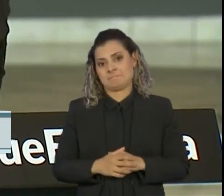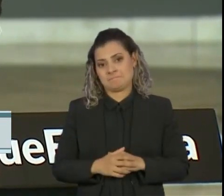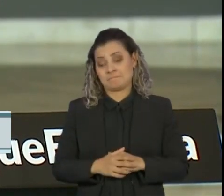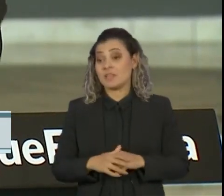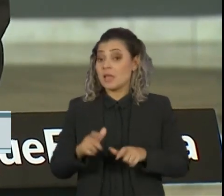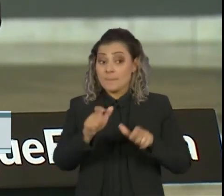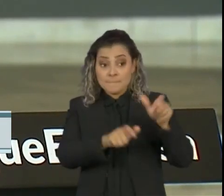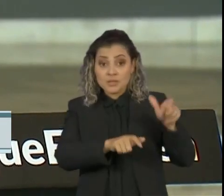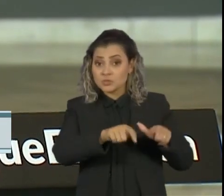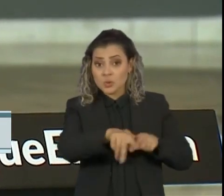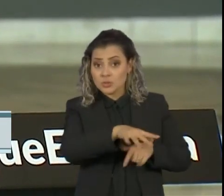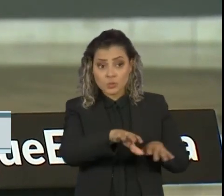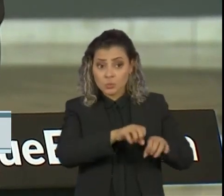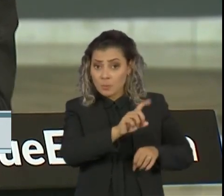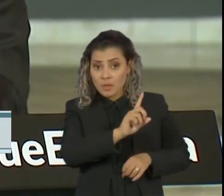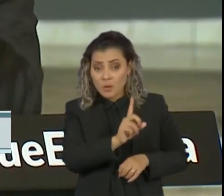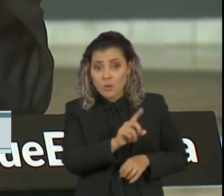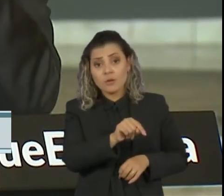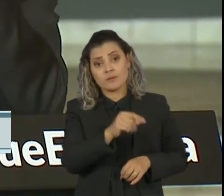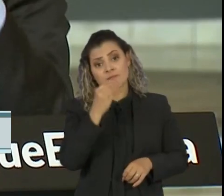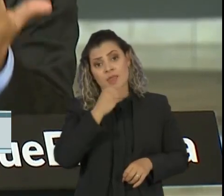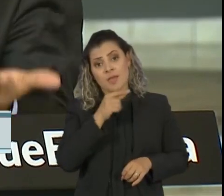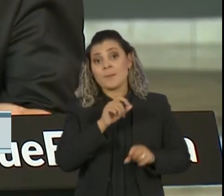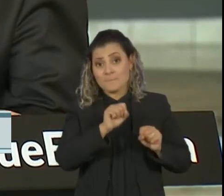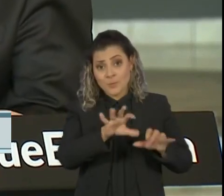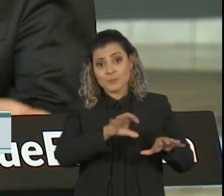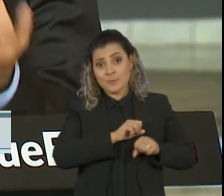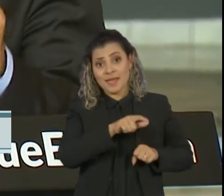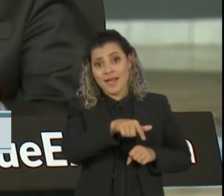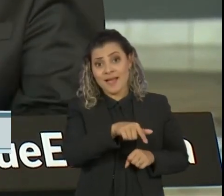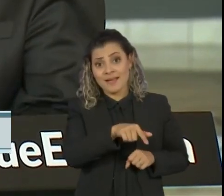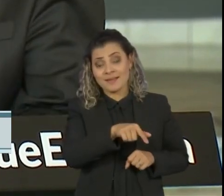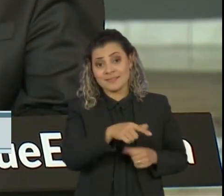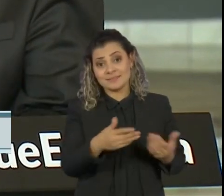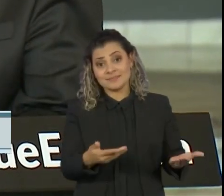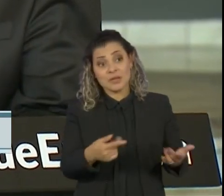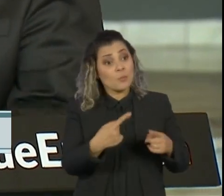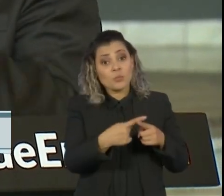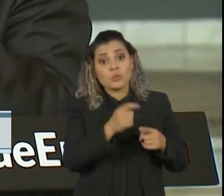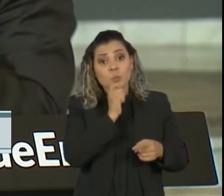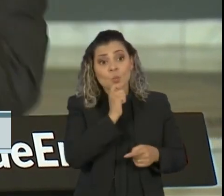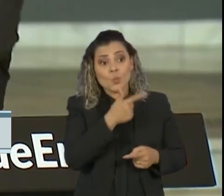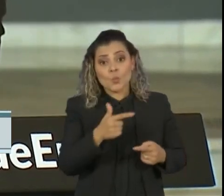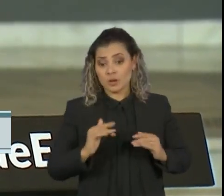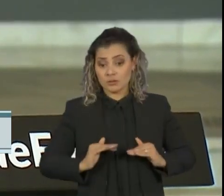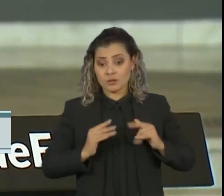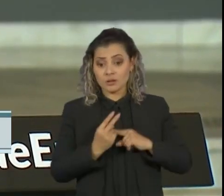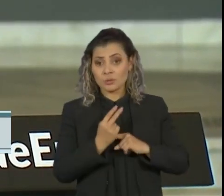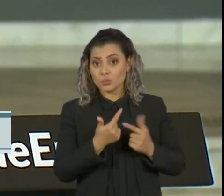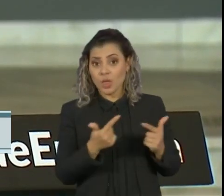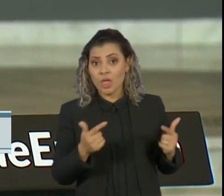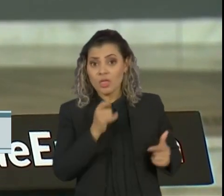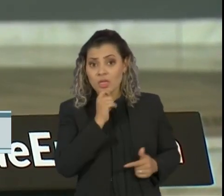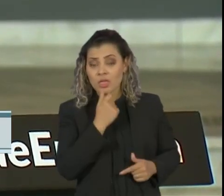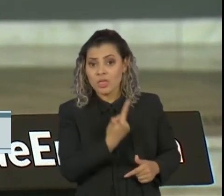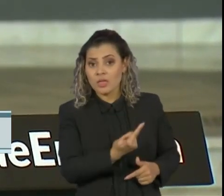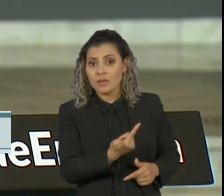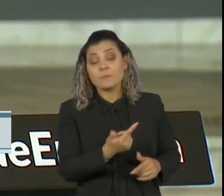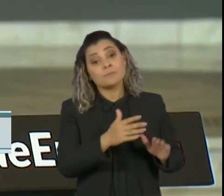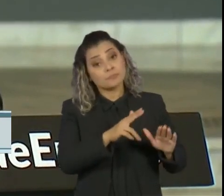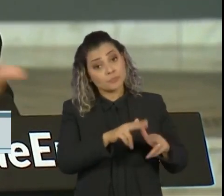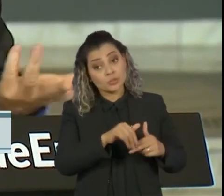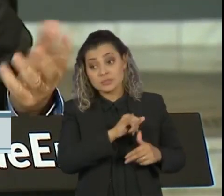pessoas estão suscetíveis, ou seja, elas podem adquirir a infecção. E aí, se não forem